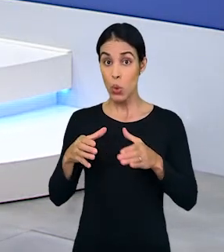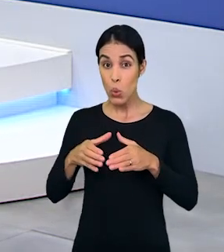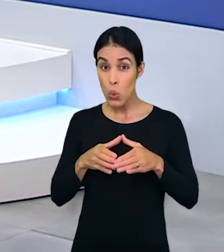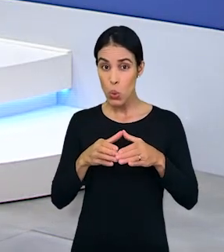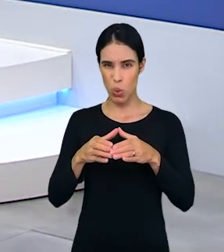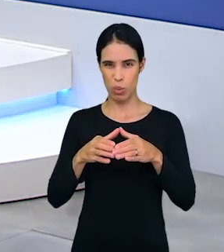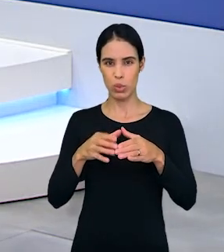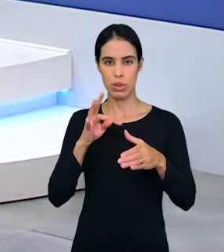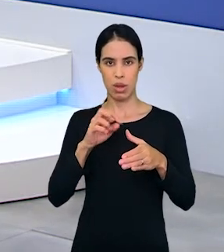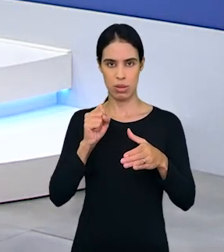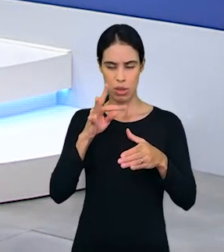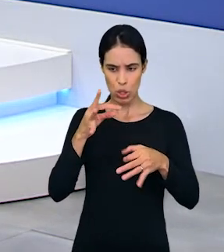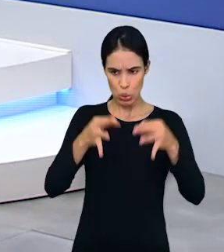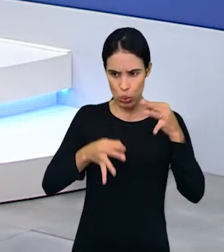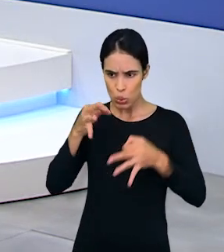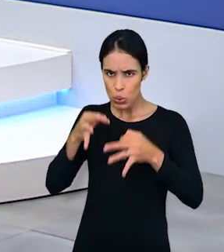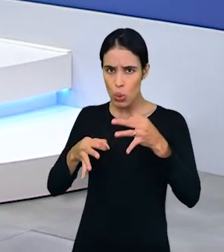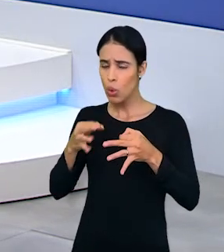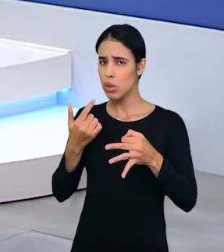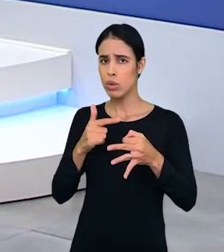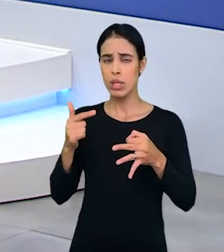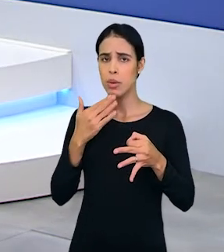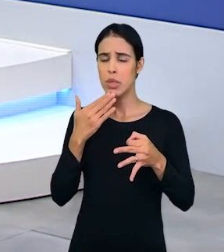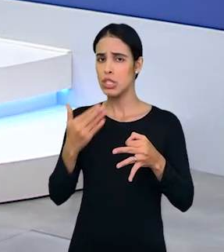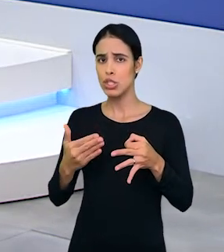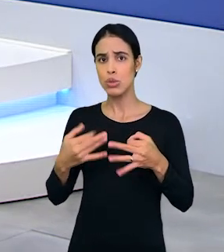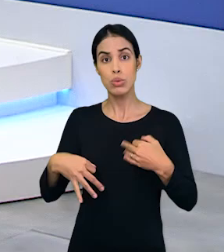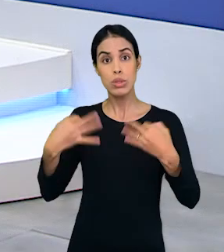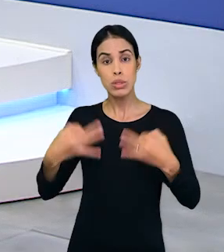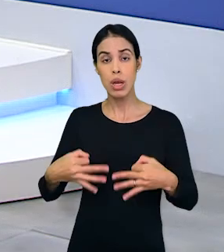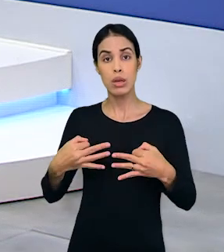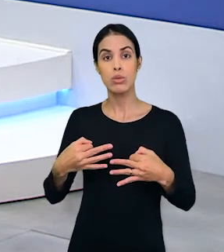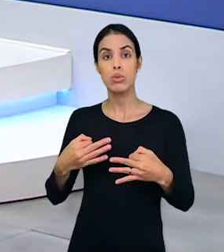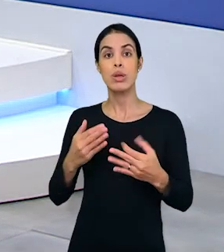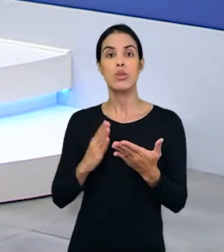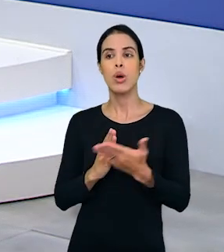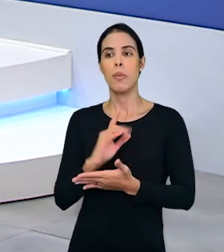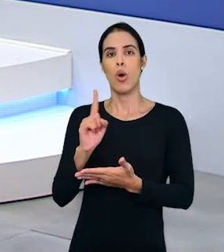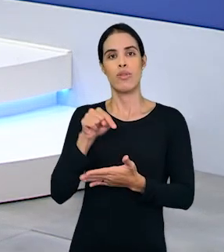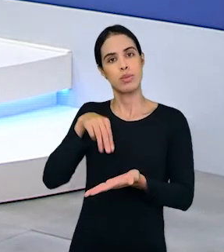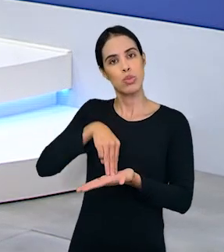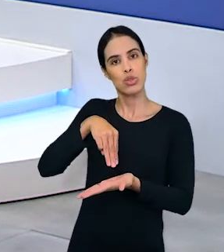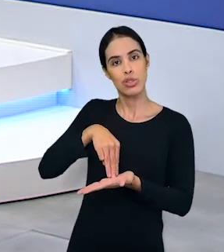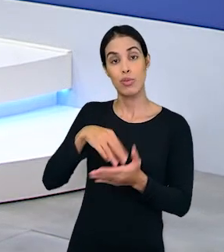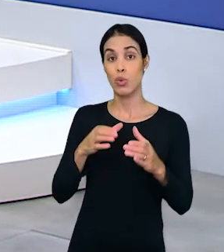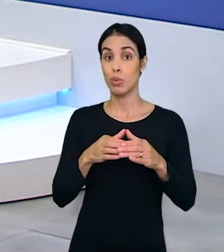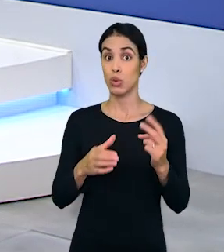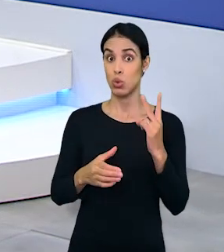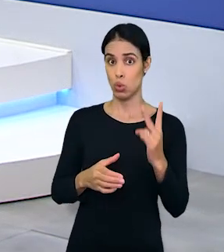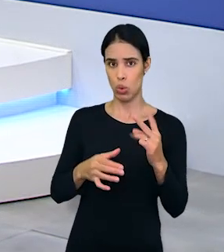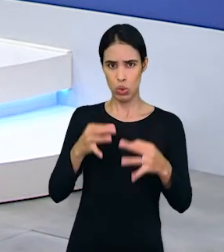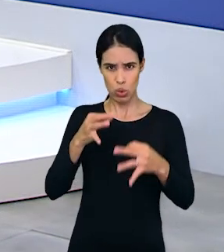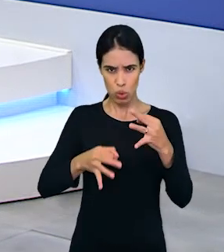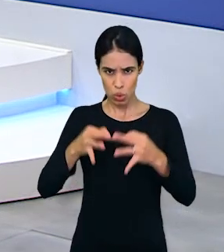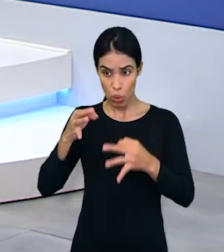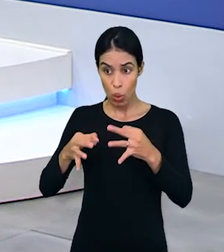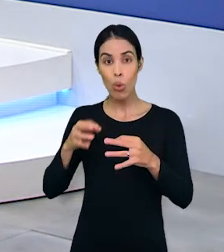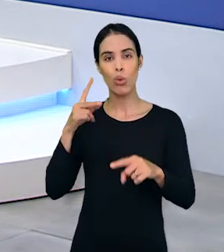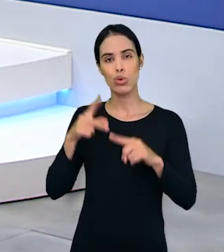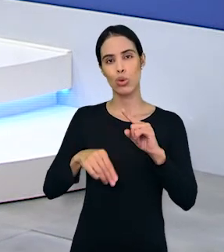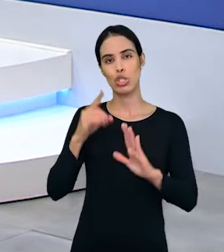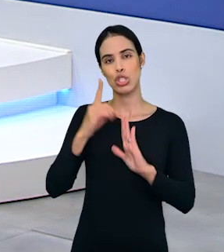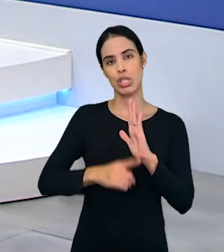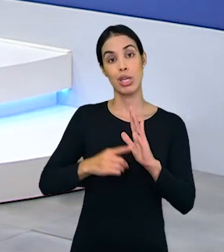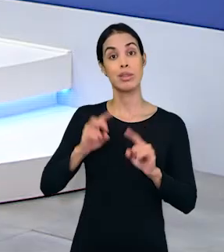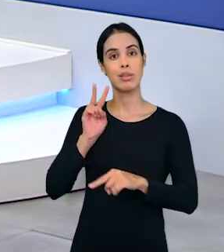o colegiado entendeu que não há determinação legal que justifique a rejeição por esse motivo. Ainda segundo a turma, a medida cerceou o